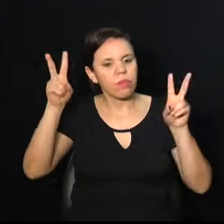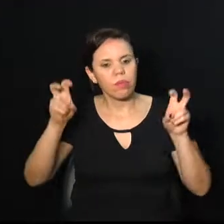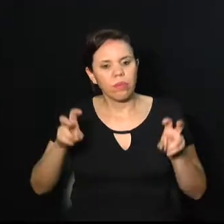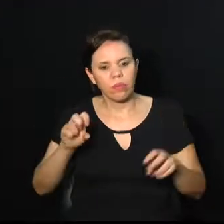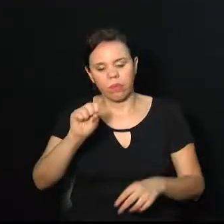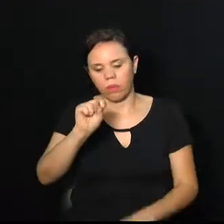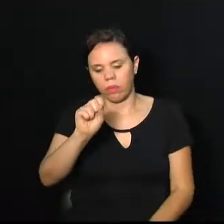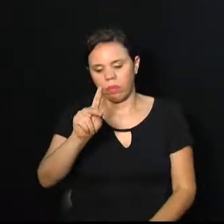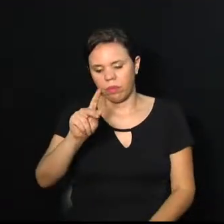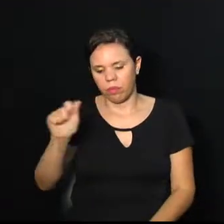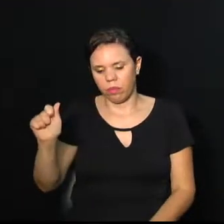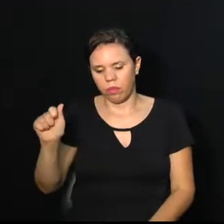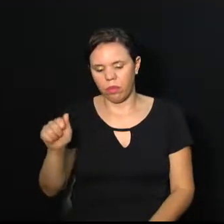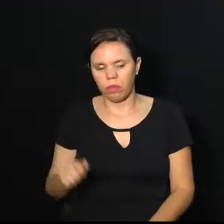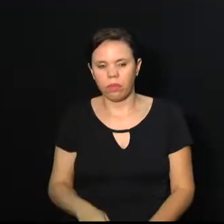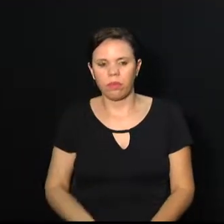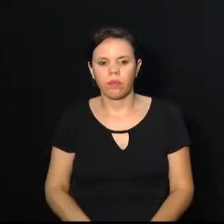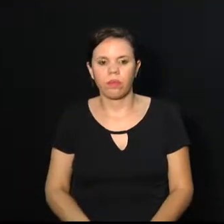né.